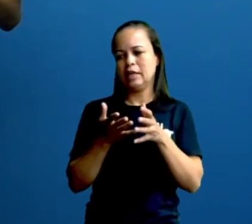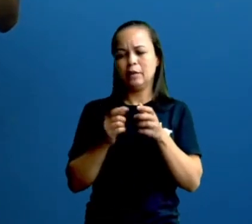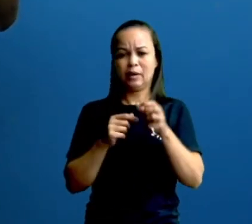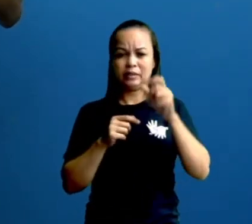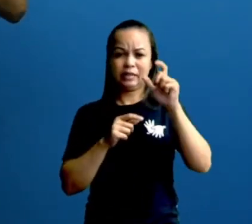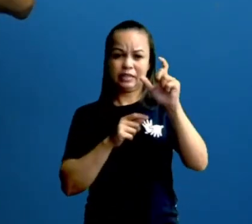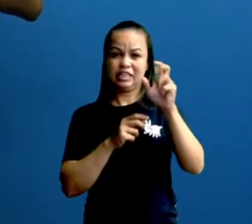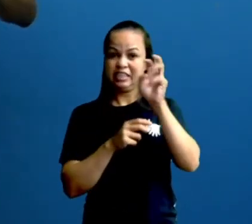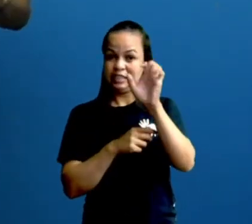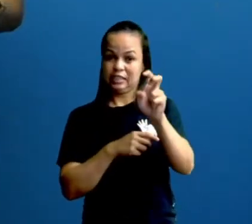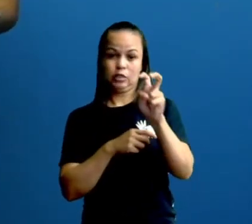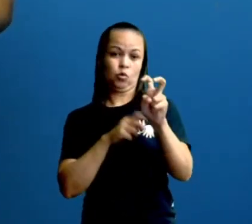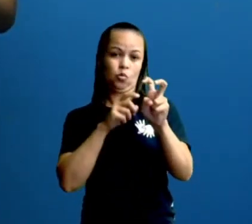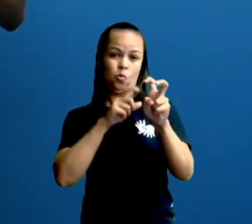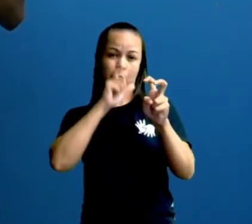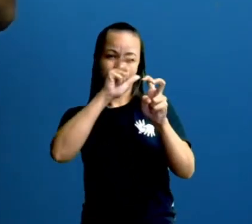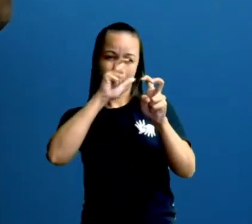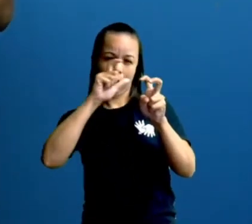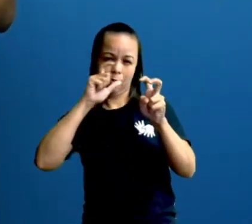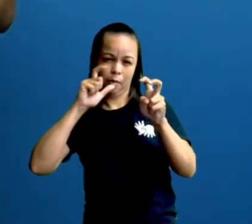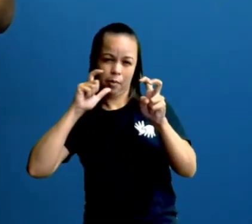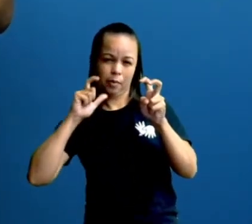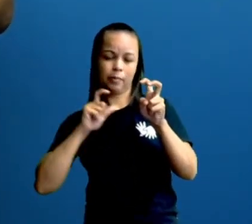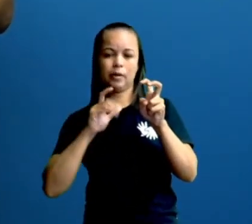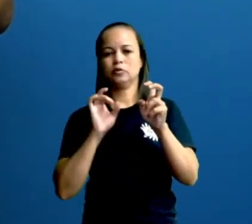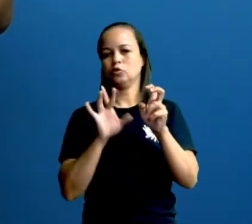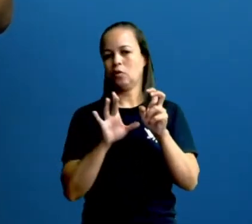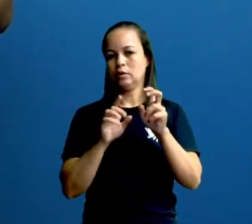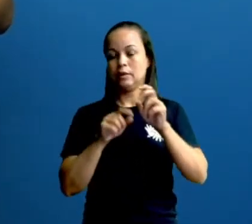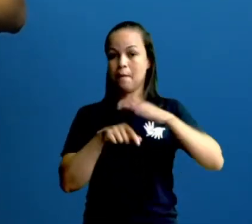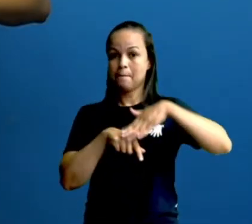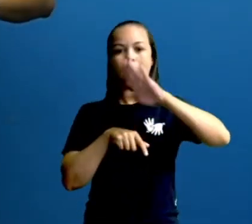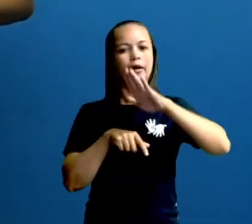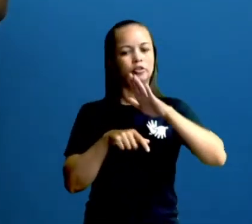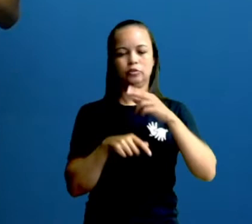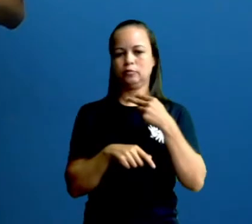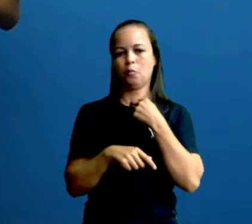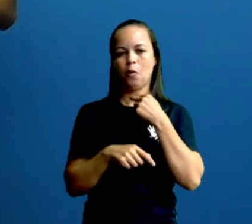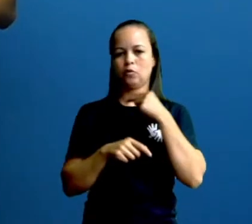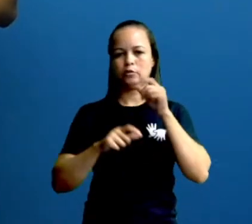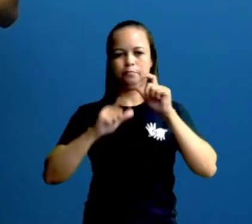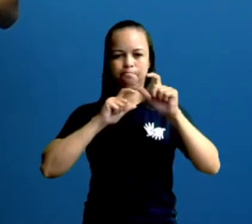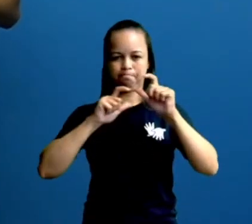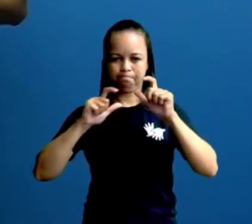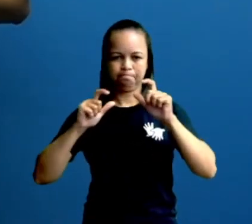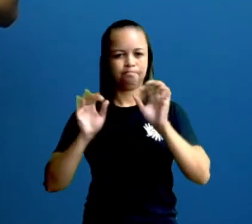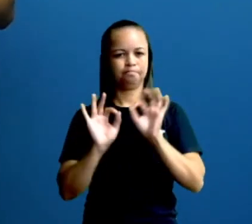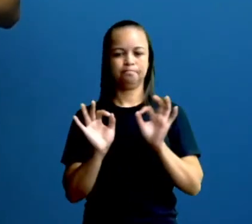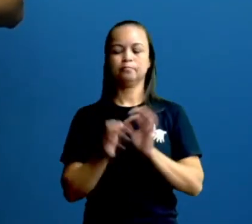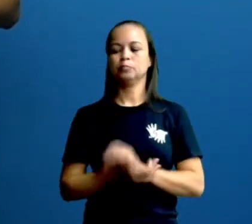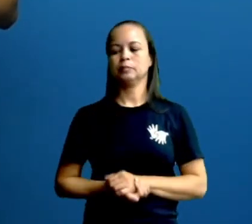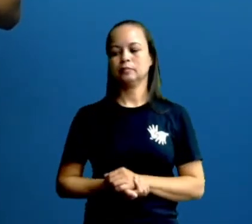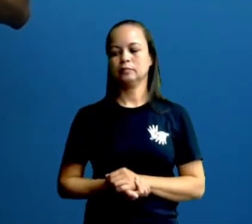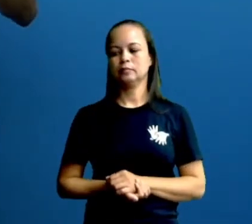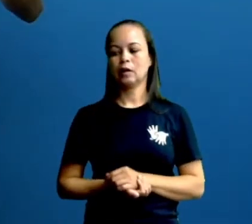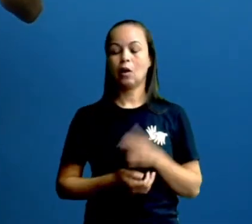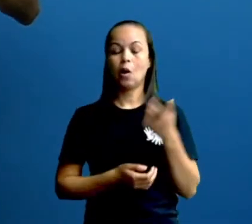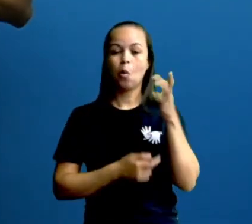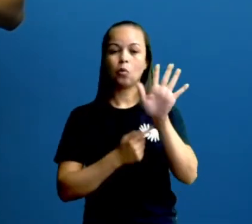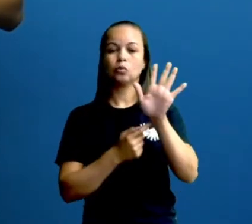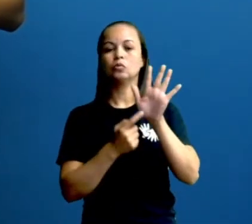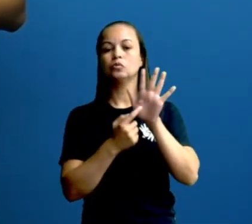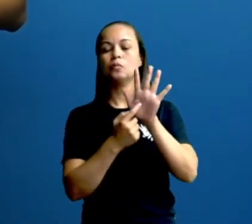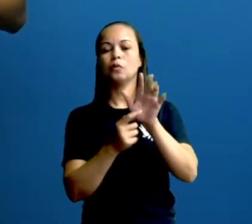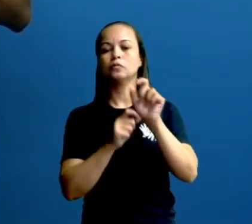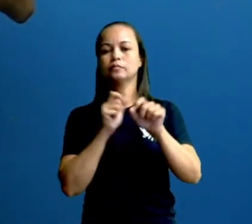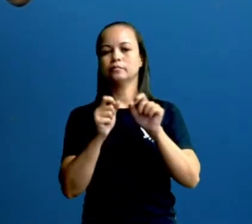5 quadrinhos. Se passar disso, já não é mais tirinha, certo? Outro ponto que a gente precisa prestar atenção.